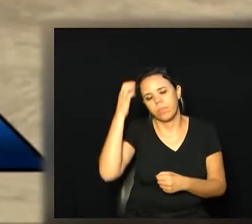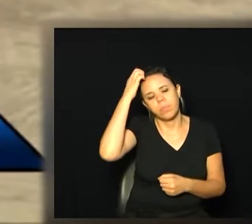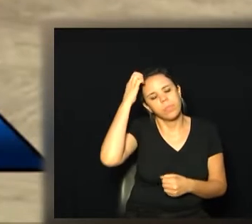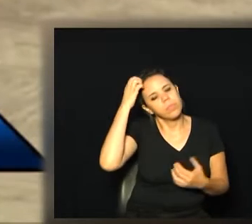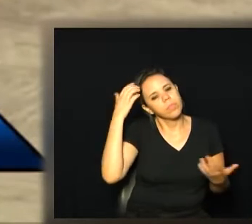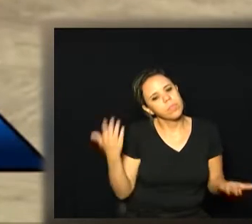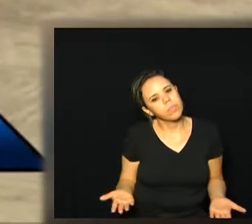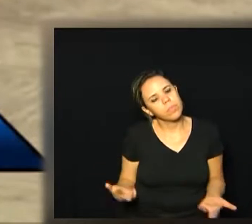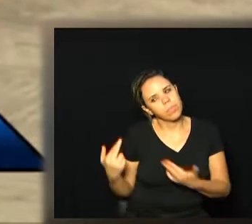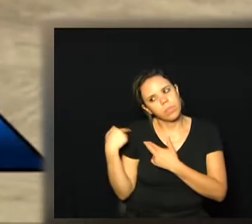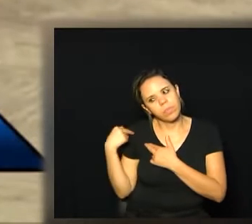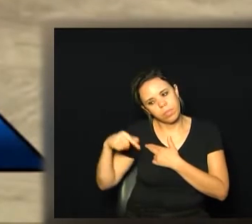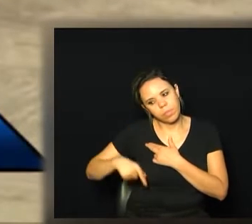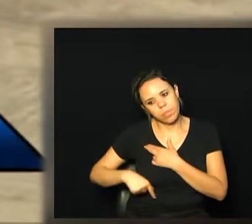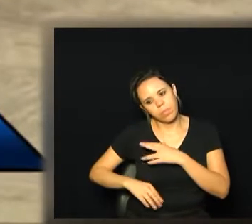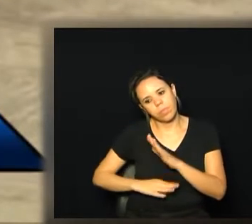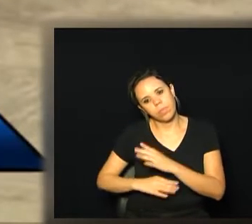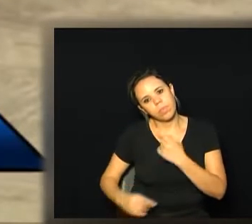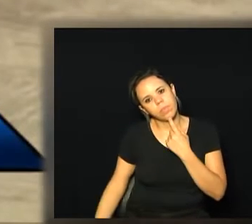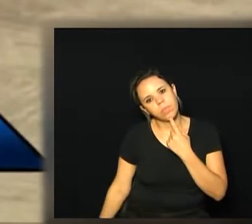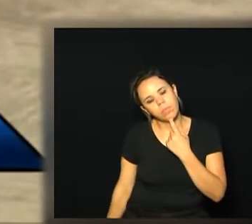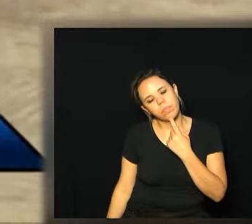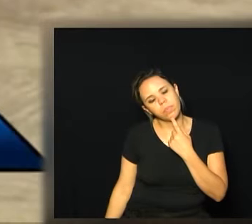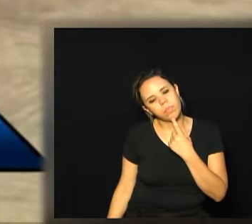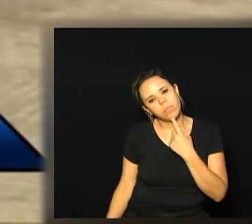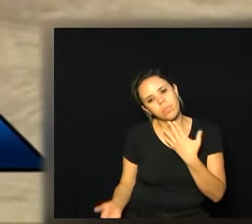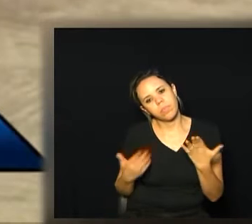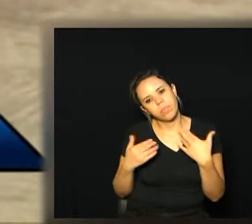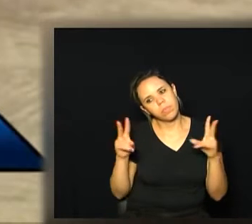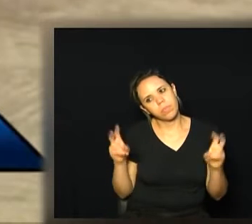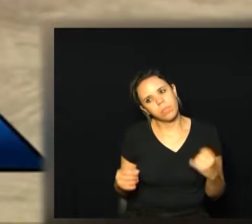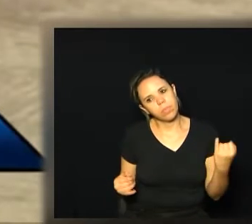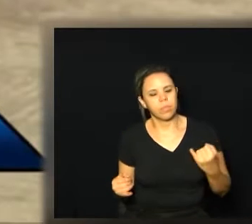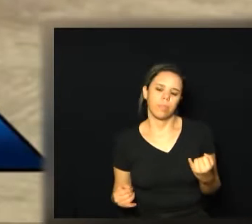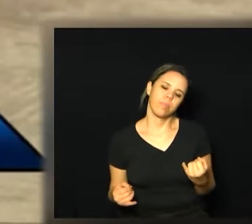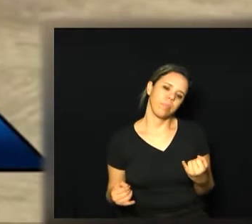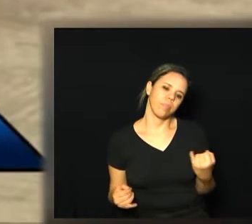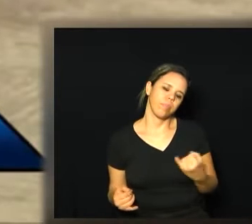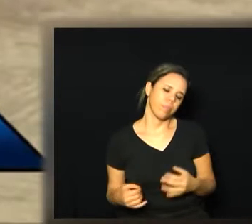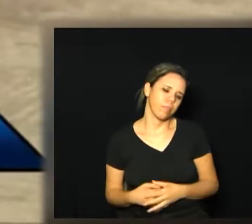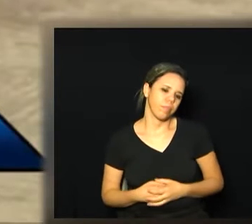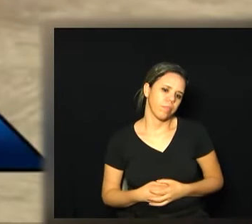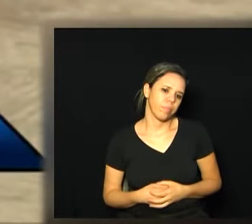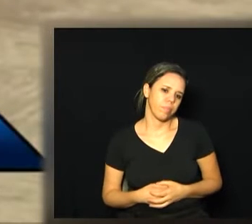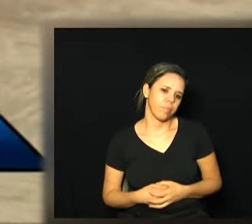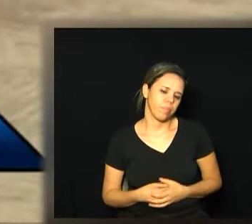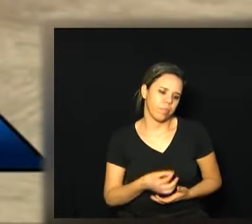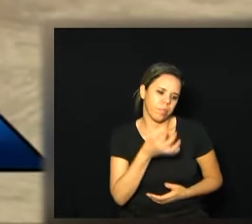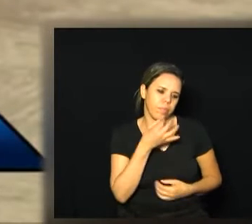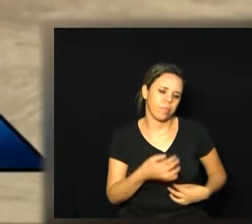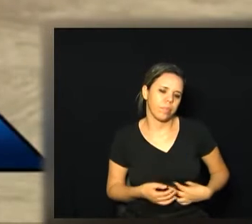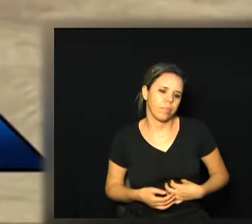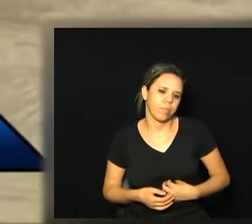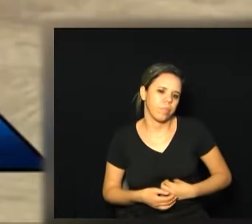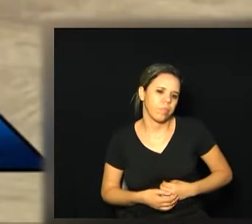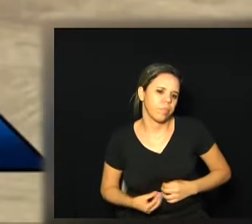Então, cabe a nós da Câmara Municipal abordarmos temas que são importantes sob o ponto de vista